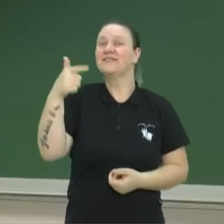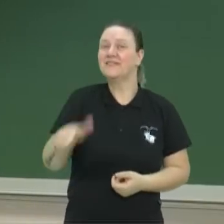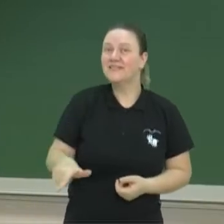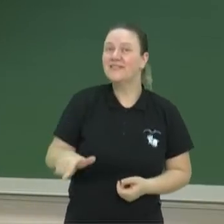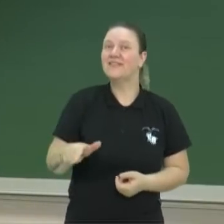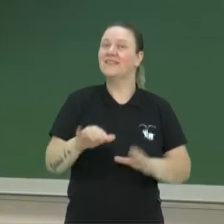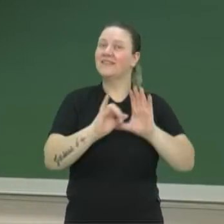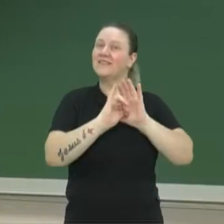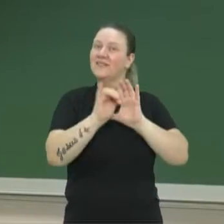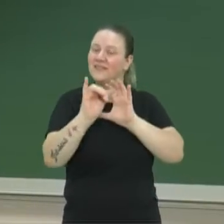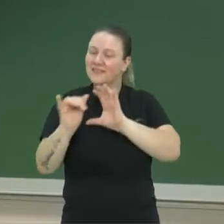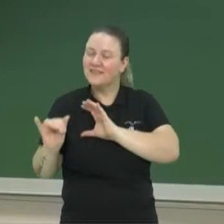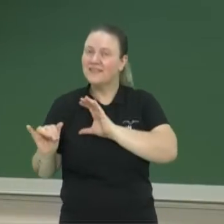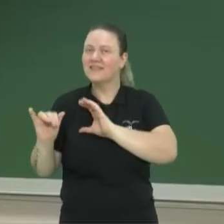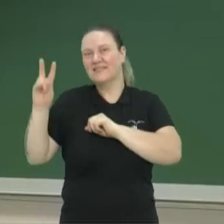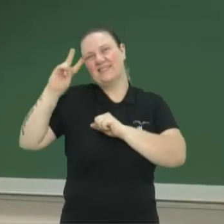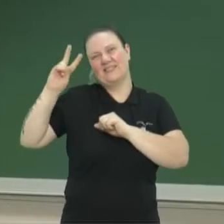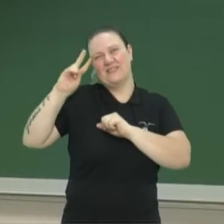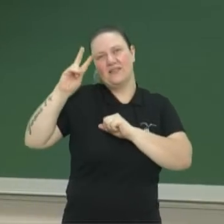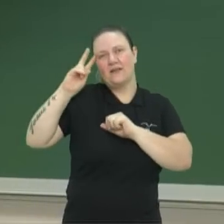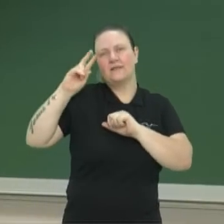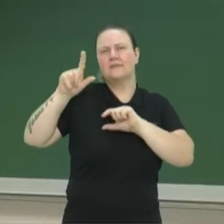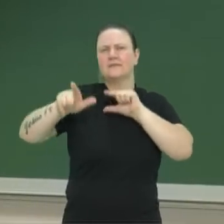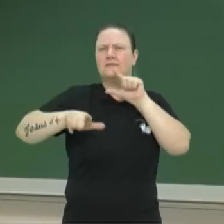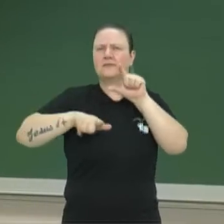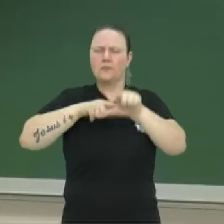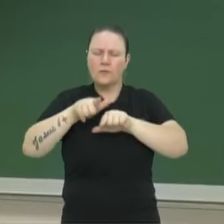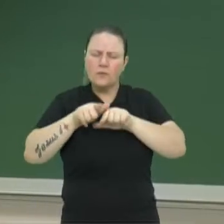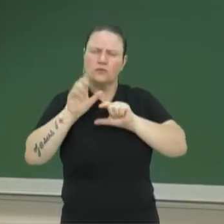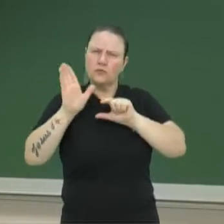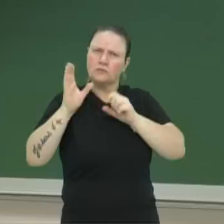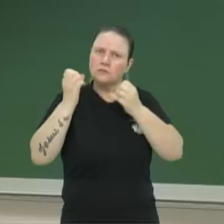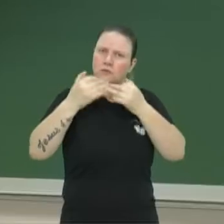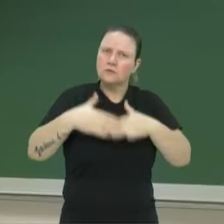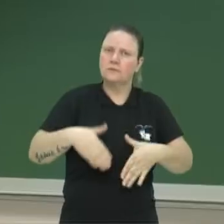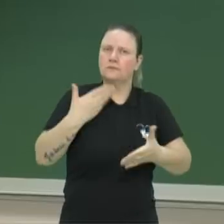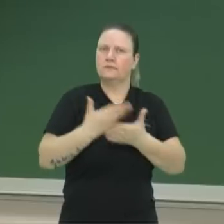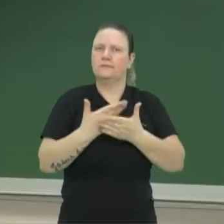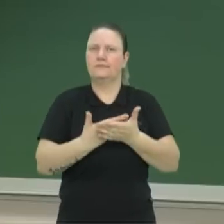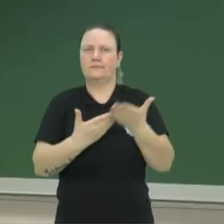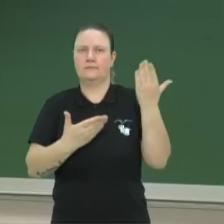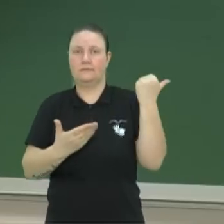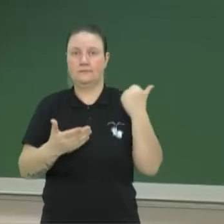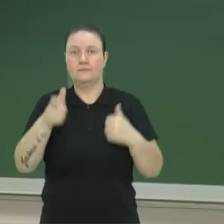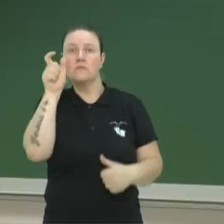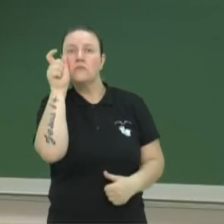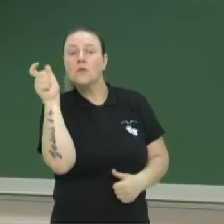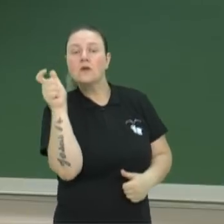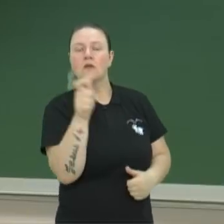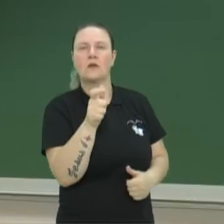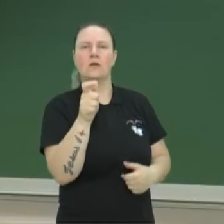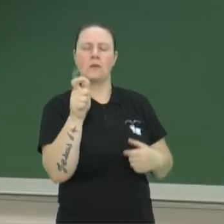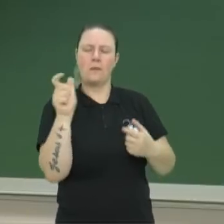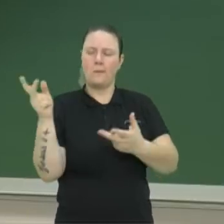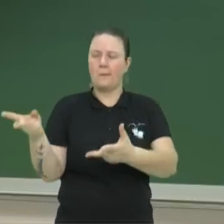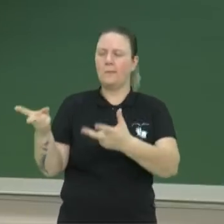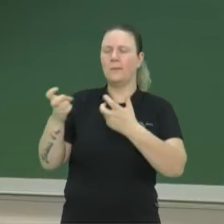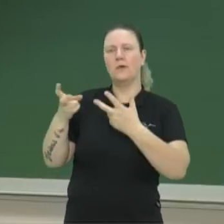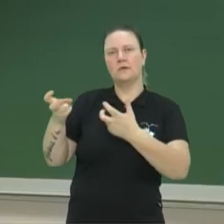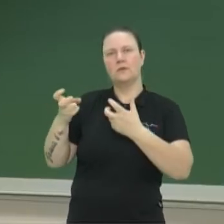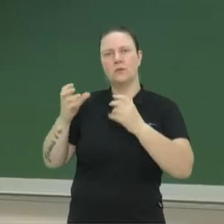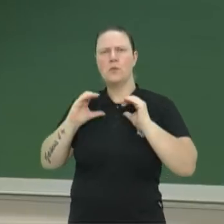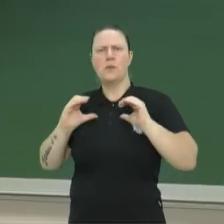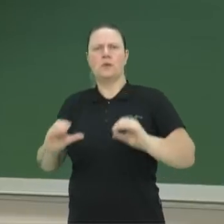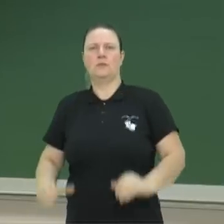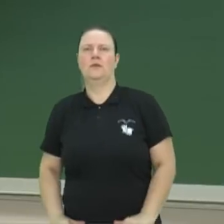aí, trabalhado também nas aulas anteriores, né? Então, é interessante notar esse comportamento, né? E você,